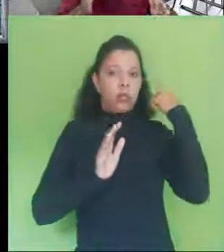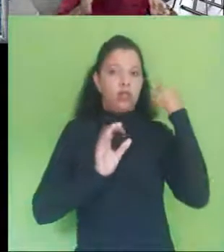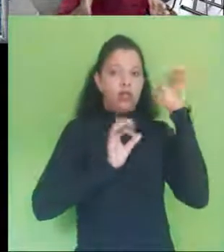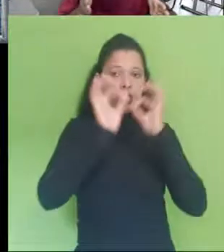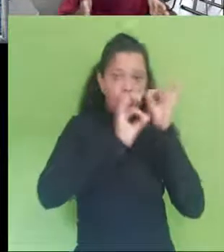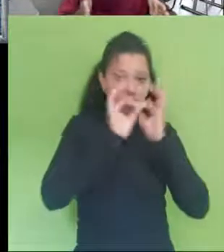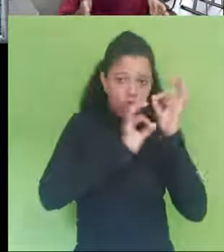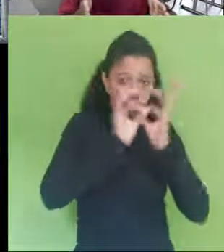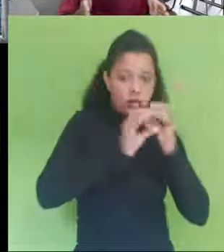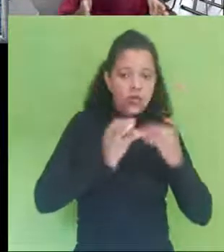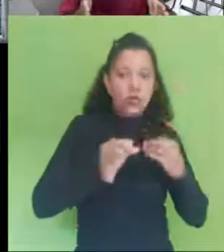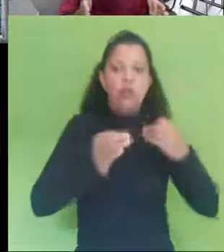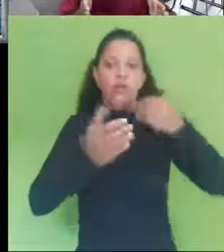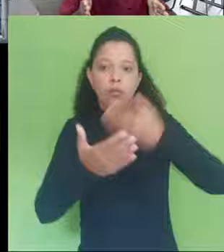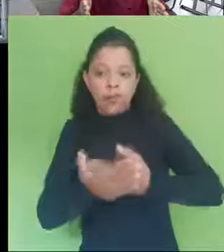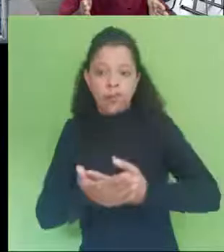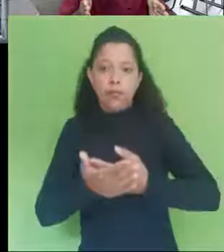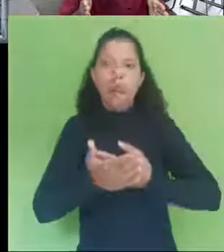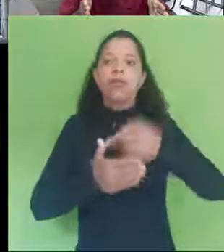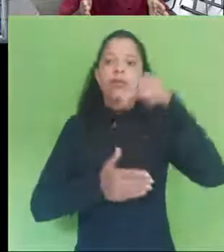produziu o presente.